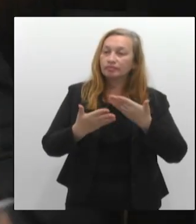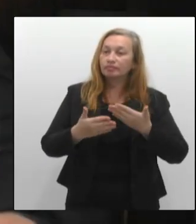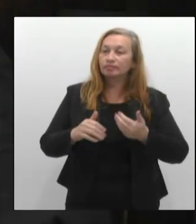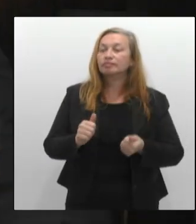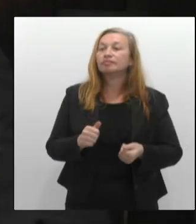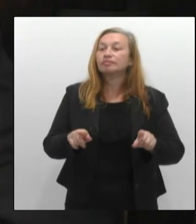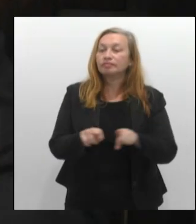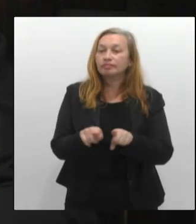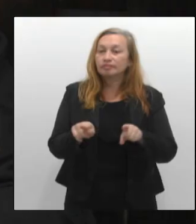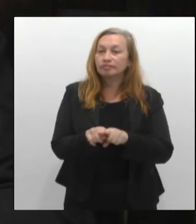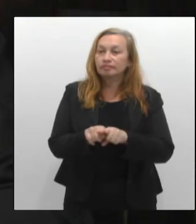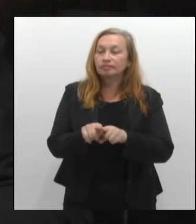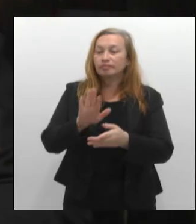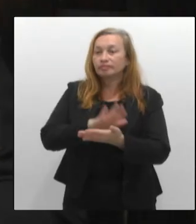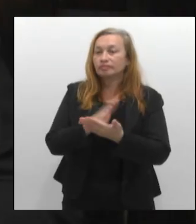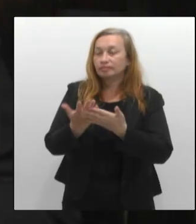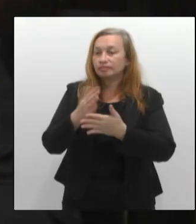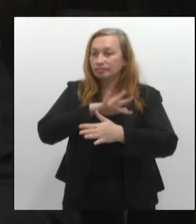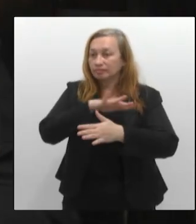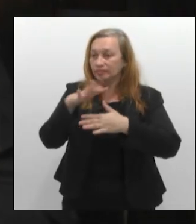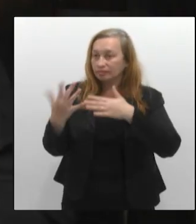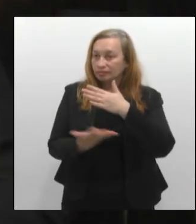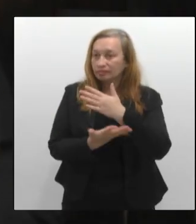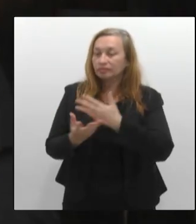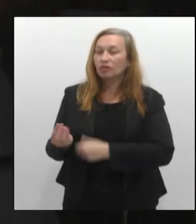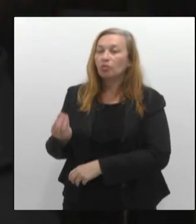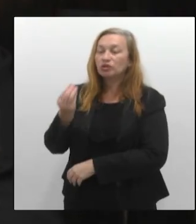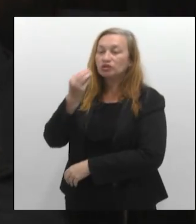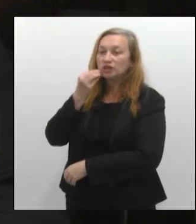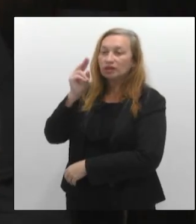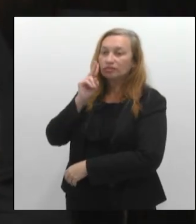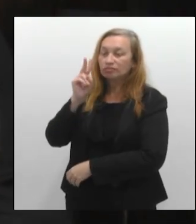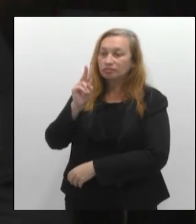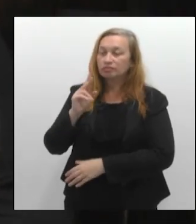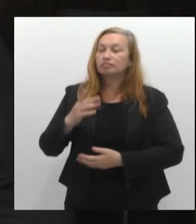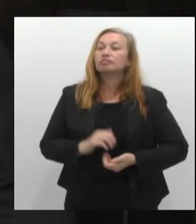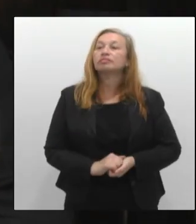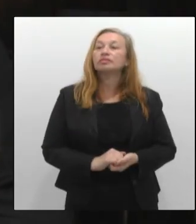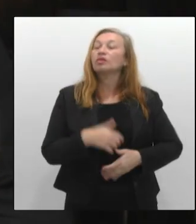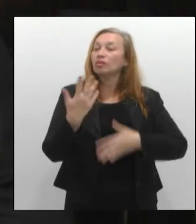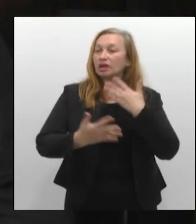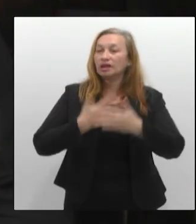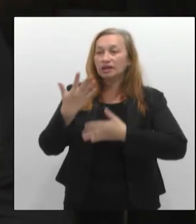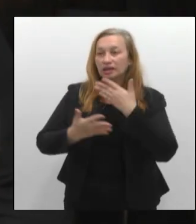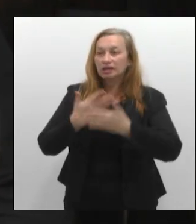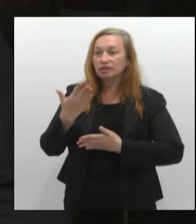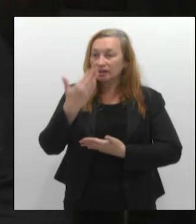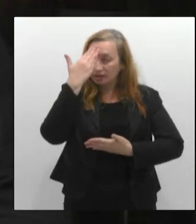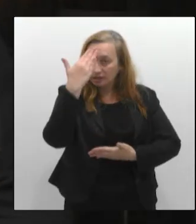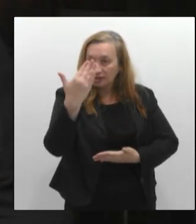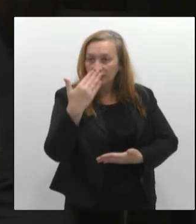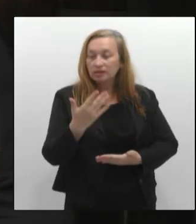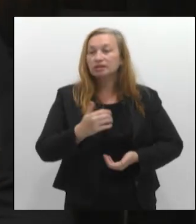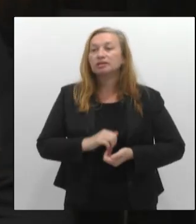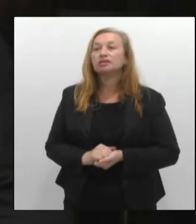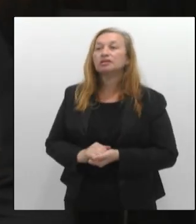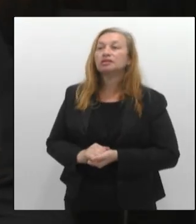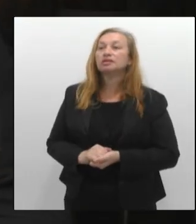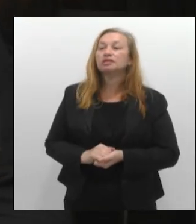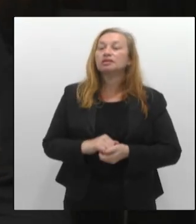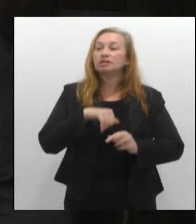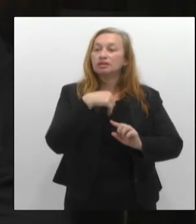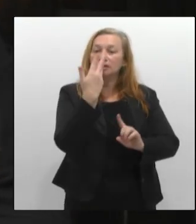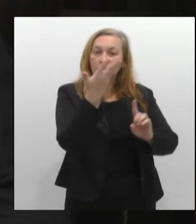de Libras também, nós agradecemos essa oportunidade. É com alegria e gratidão que participo da sessão